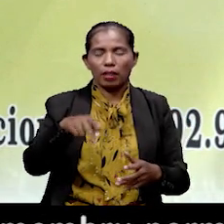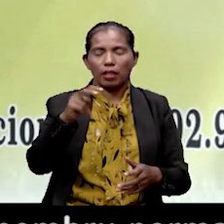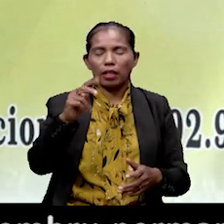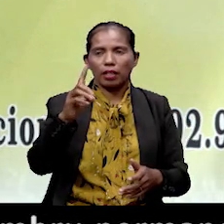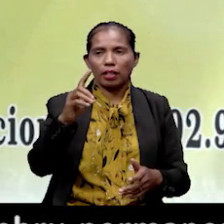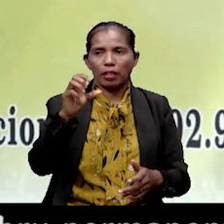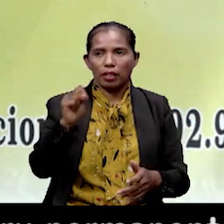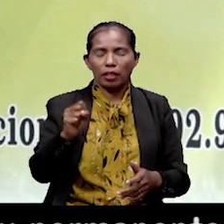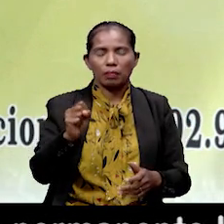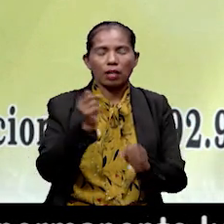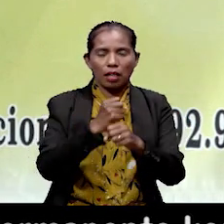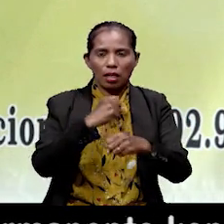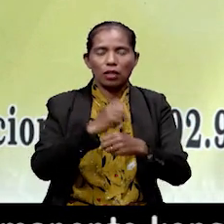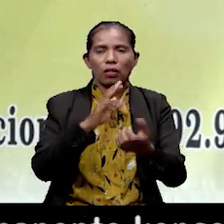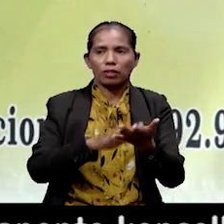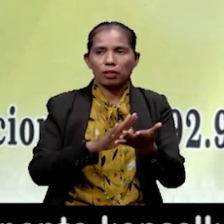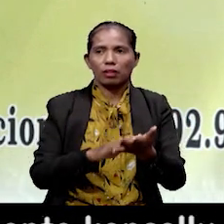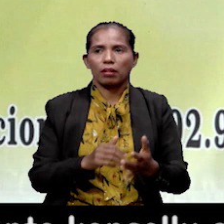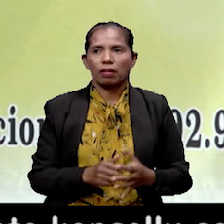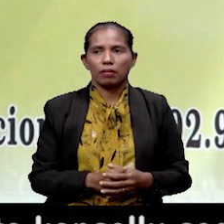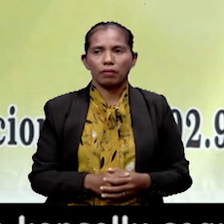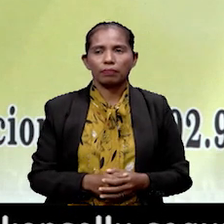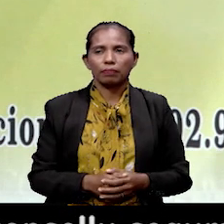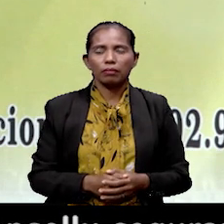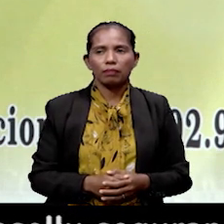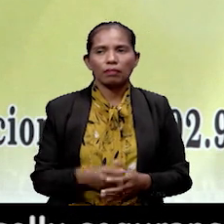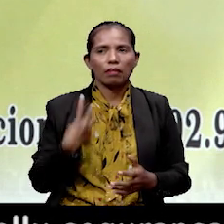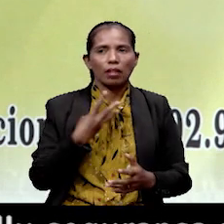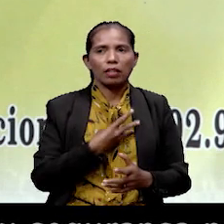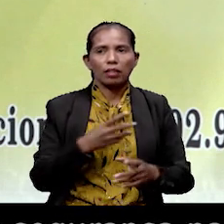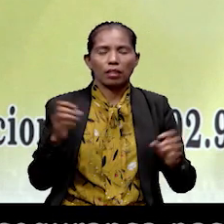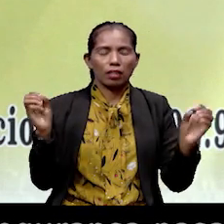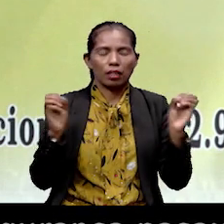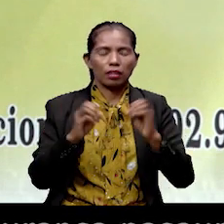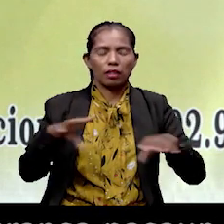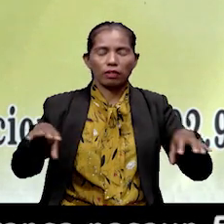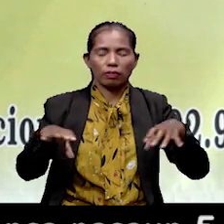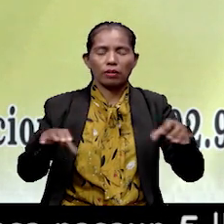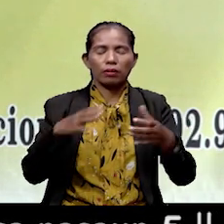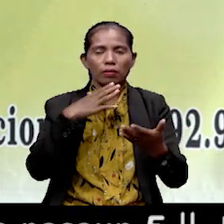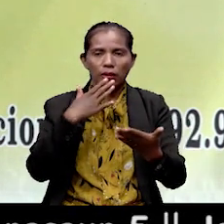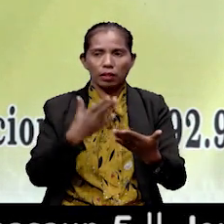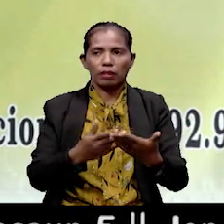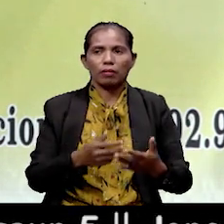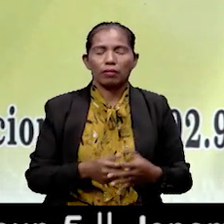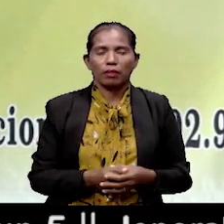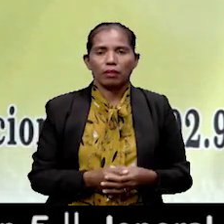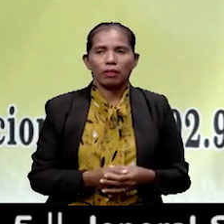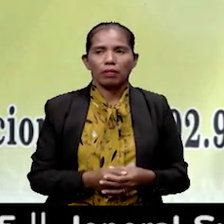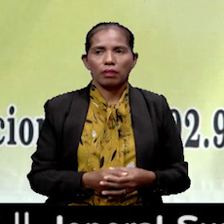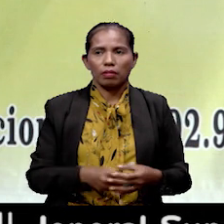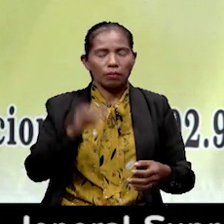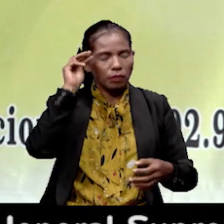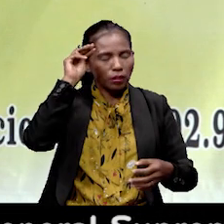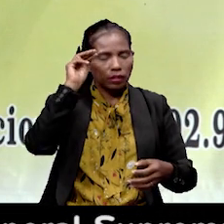be escola, ne hana sa pensam bloka. Ita laiha ono buat ira koordenasam nebe maka diak, então, ministério